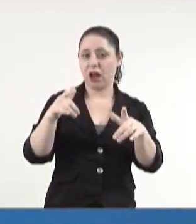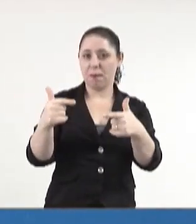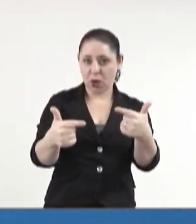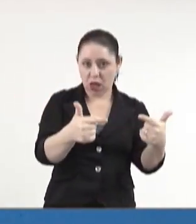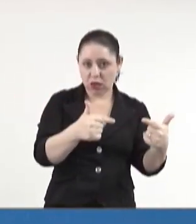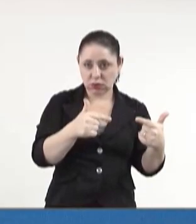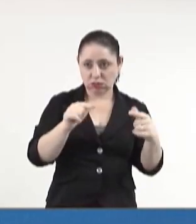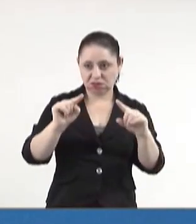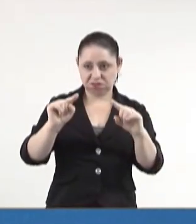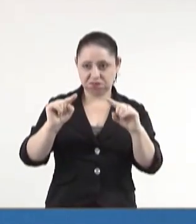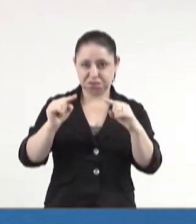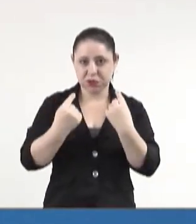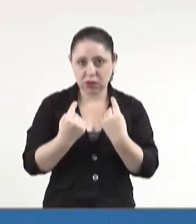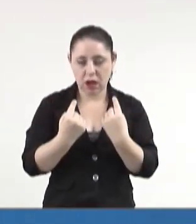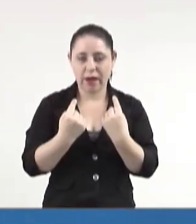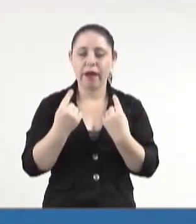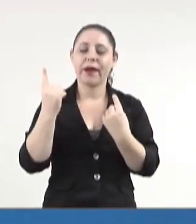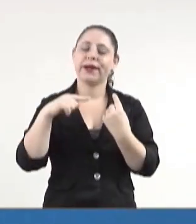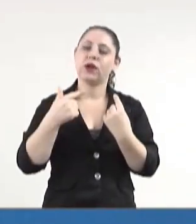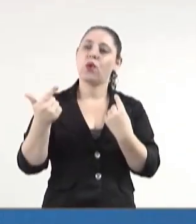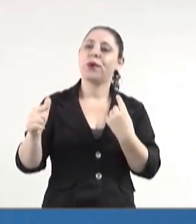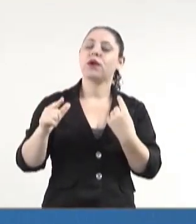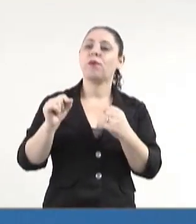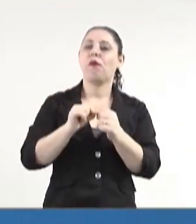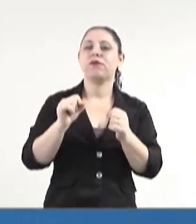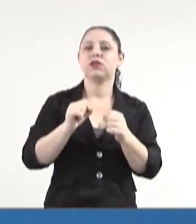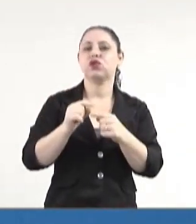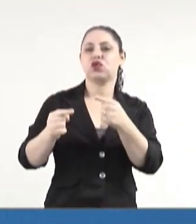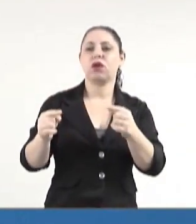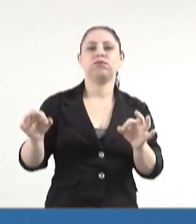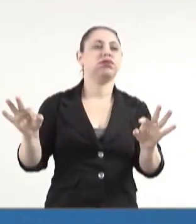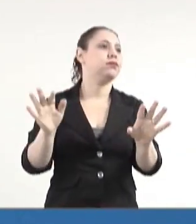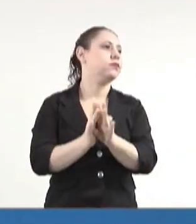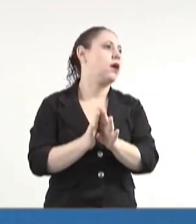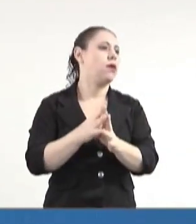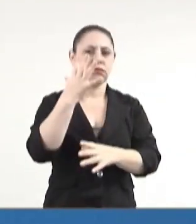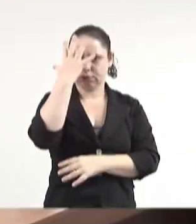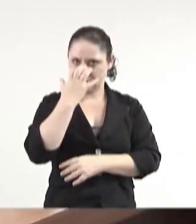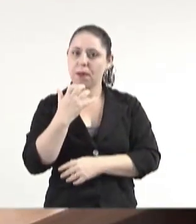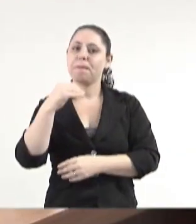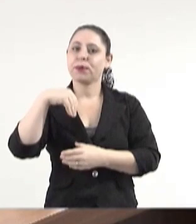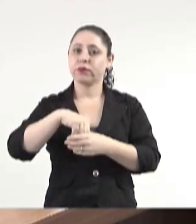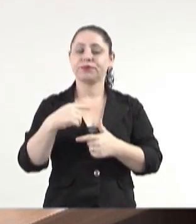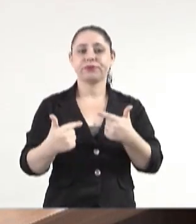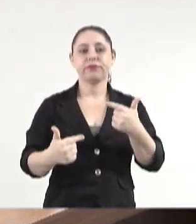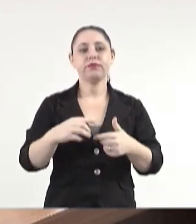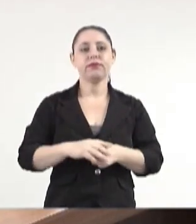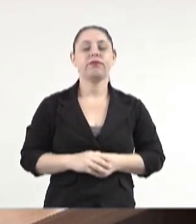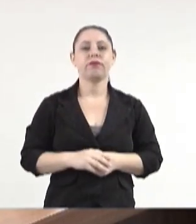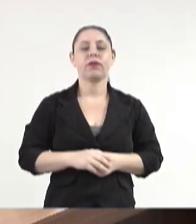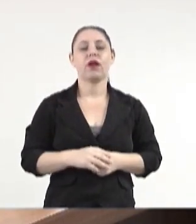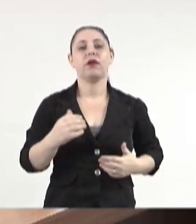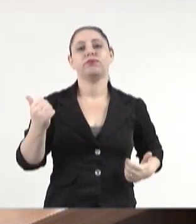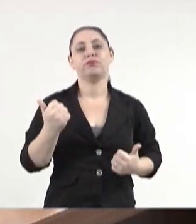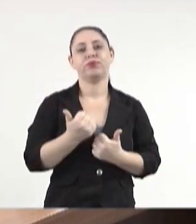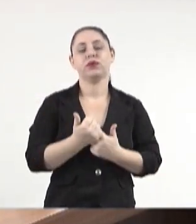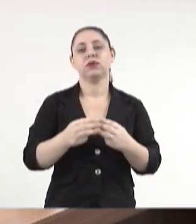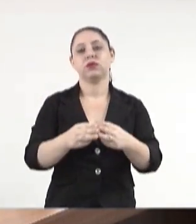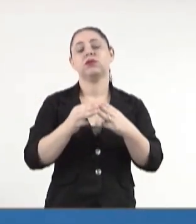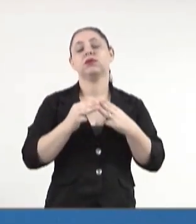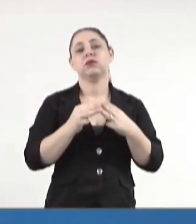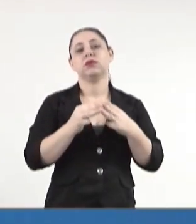Pedro. Os ataques são também pela qualidade que o Franklin irá executar dentro da Câmara Municipal. E a gente sabe que quem